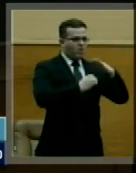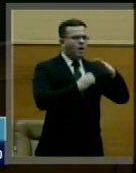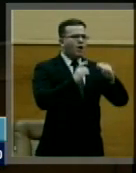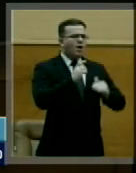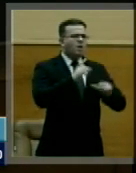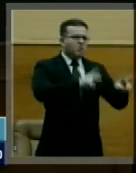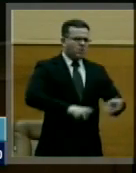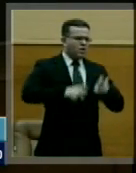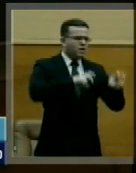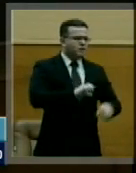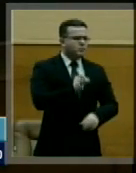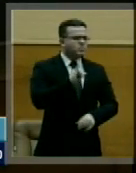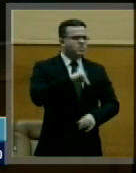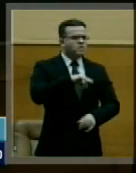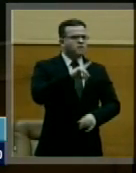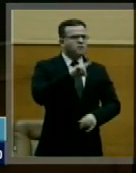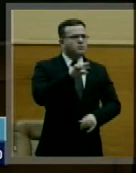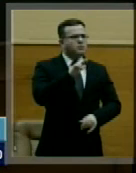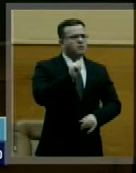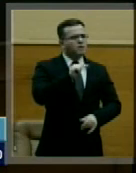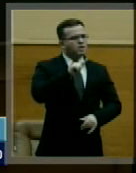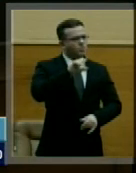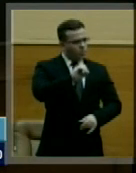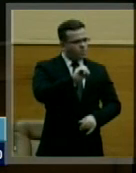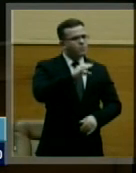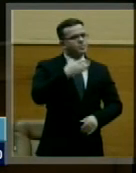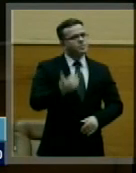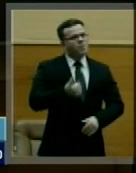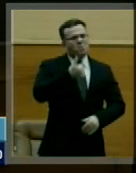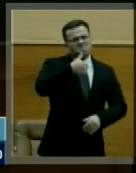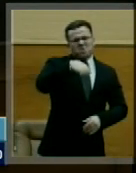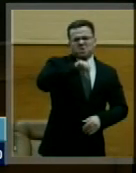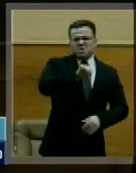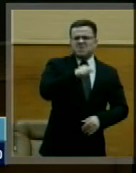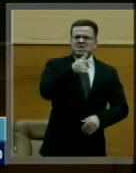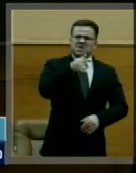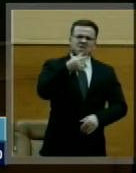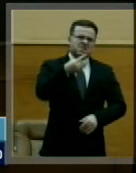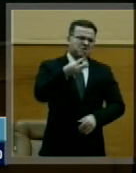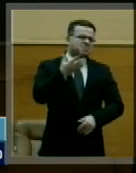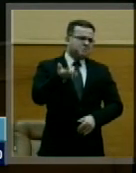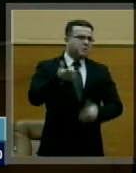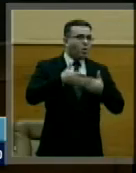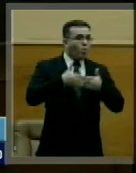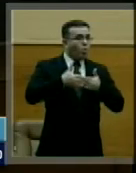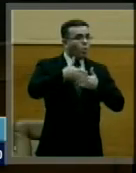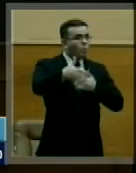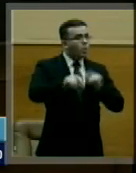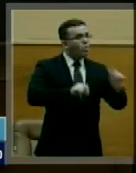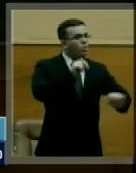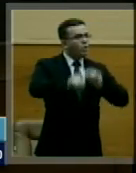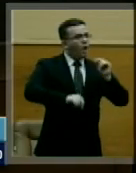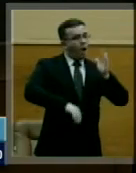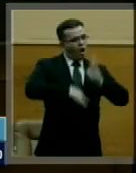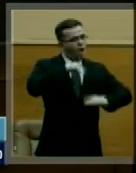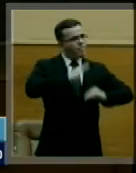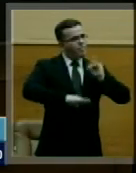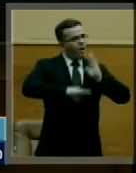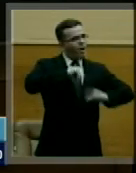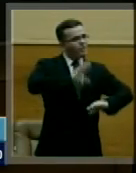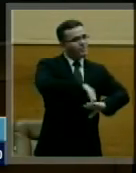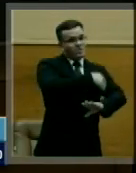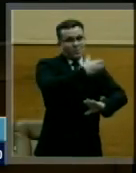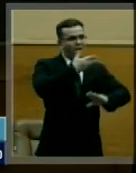a Indagro. O ano era 1973. Começava aí a carreira profissional de Flávio Primo